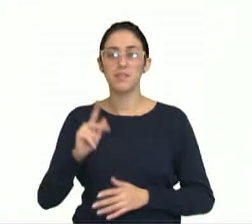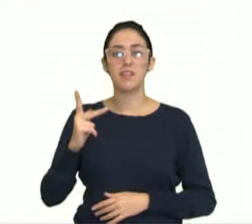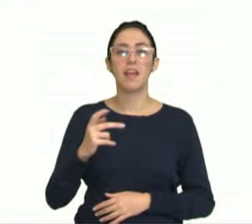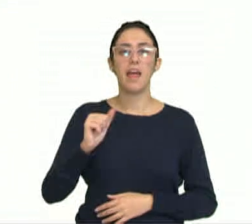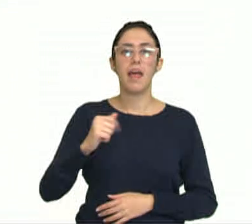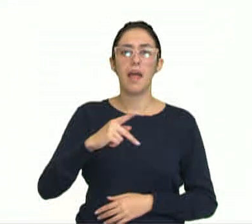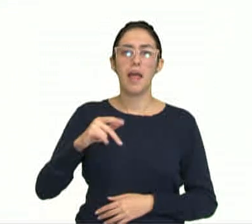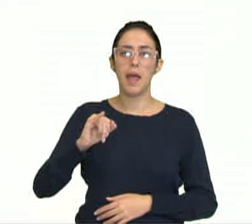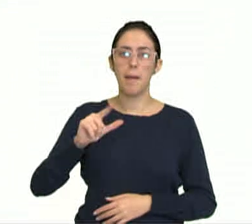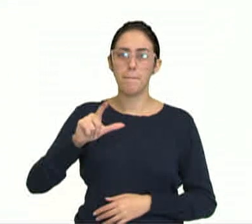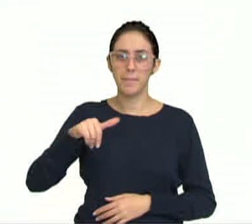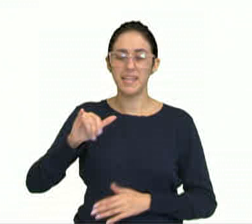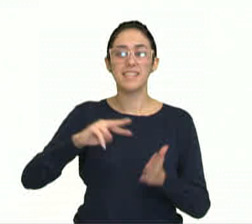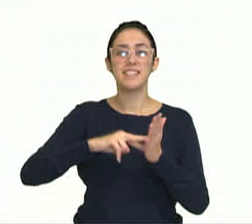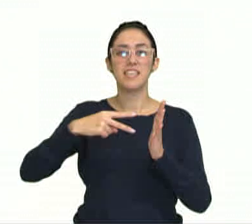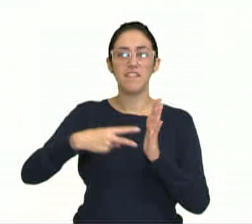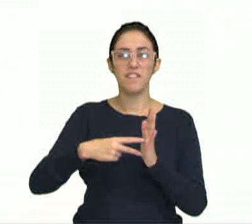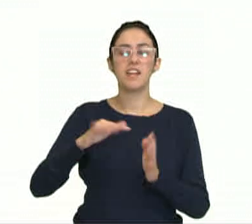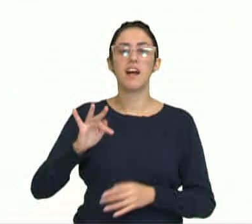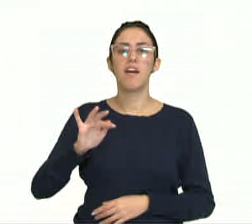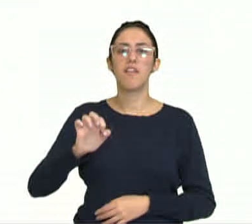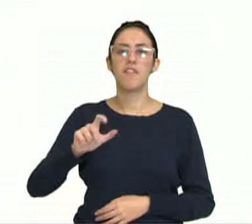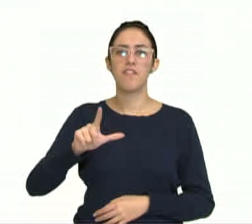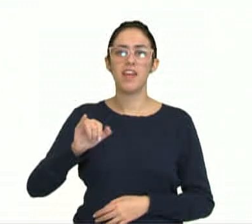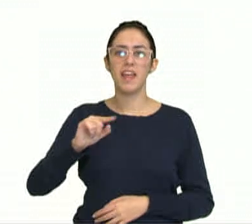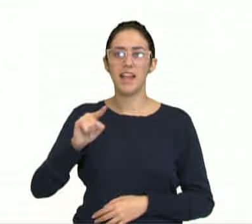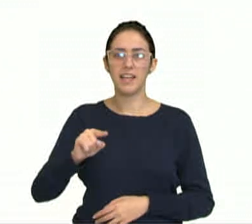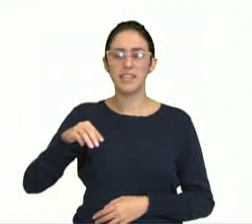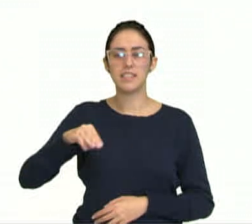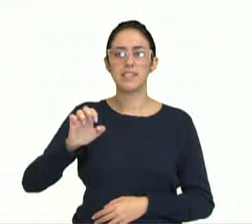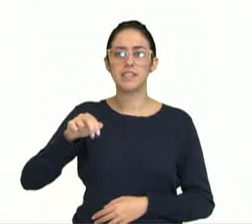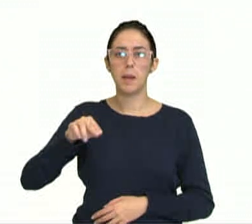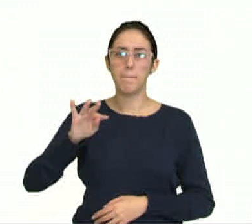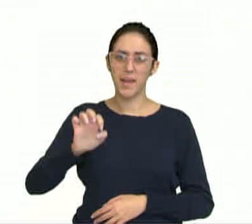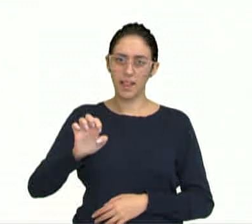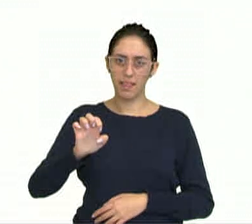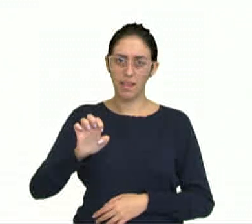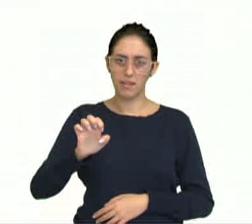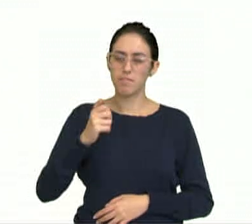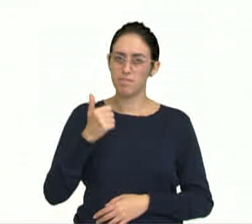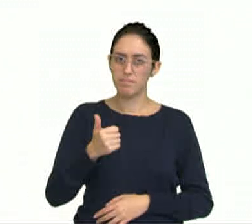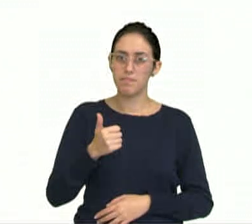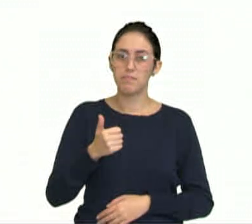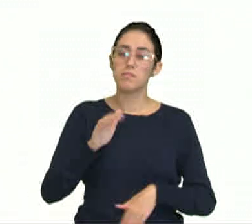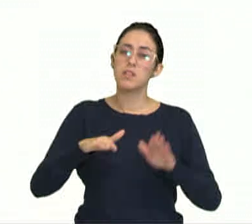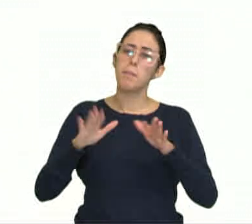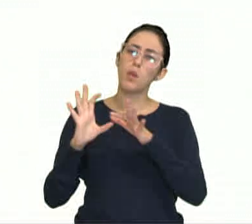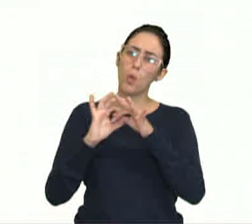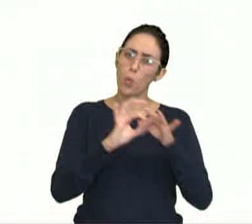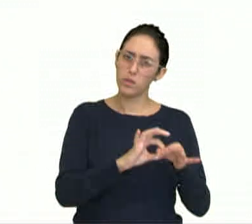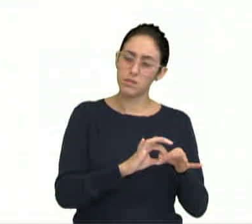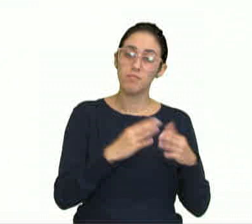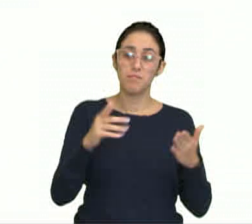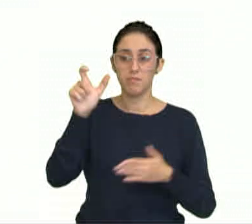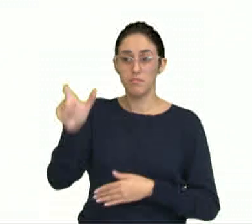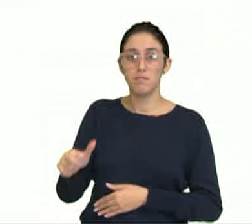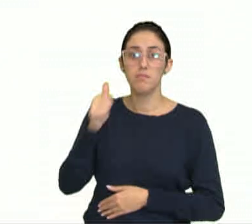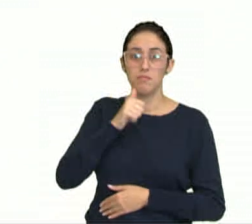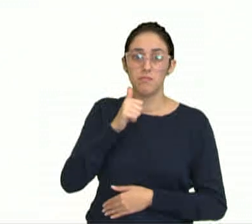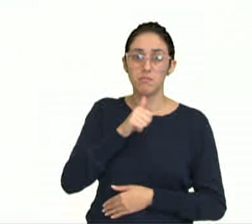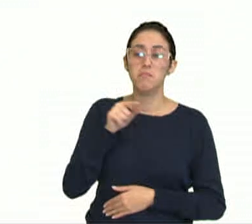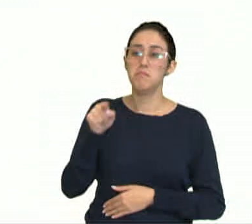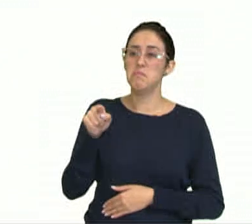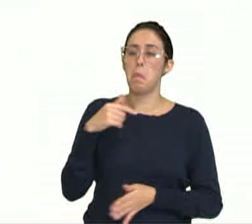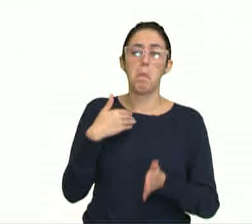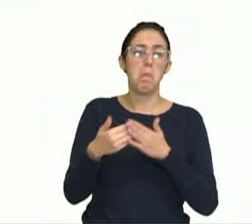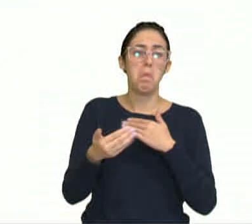happily, significa felizmente, alegremente, dependendo do contexto, tá? Então ali, felizmente para ela, Catherine, ela não tinha